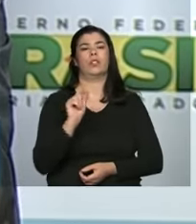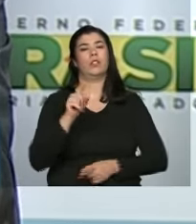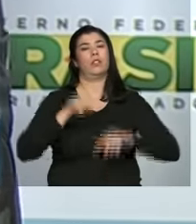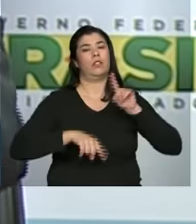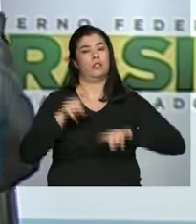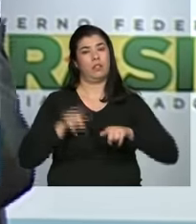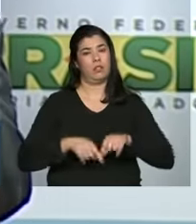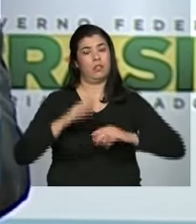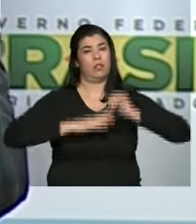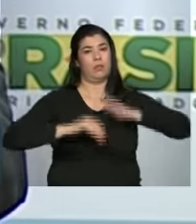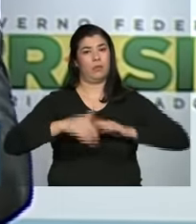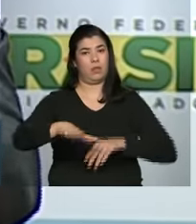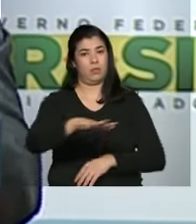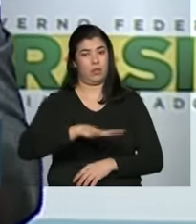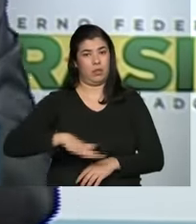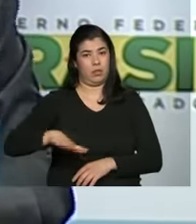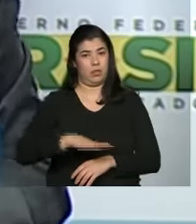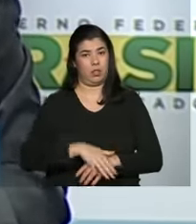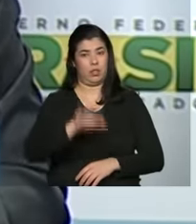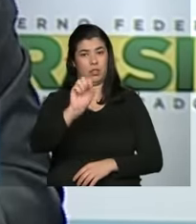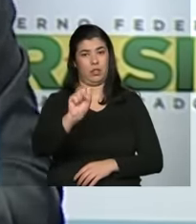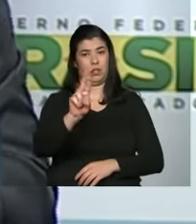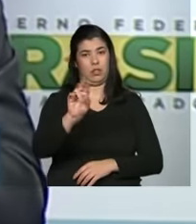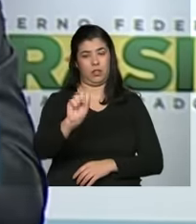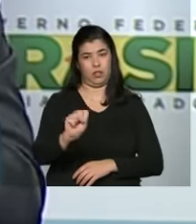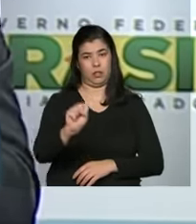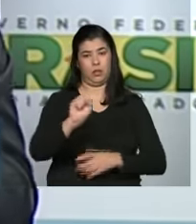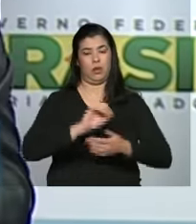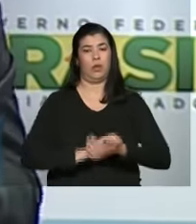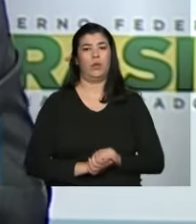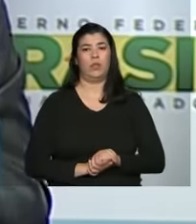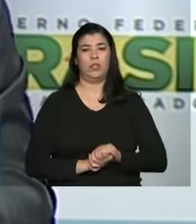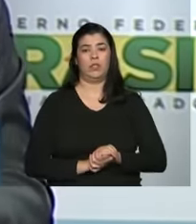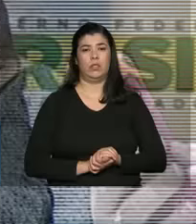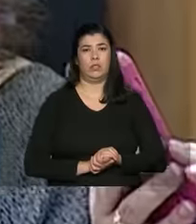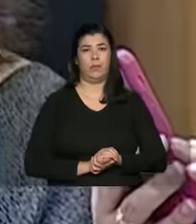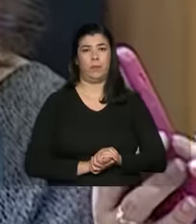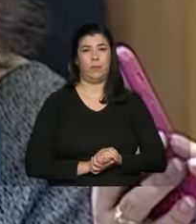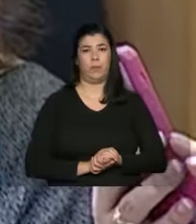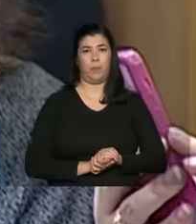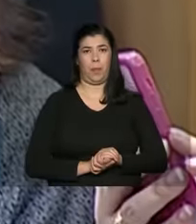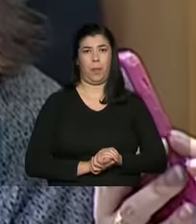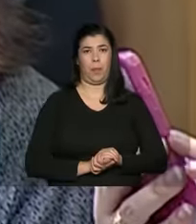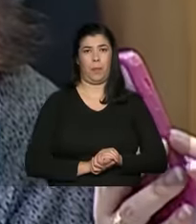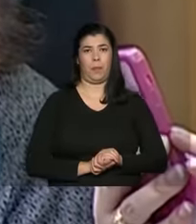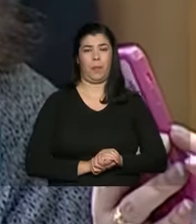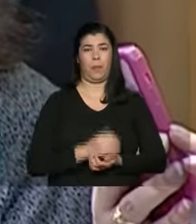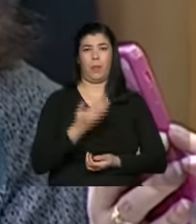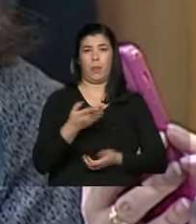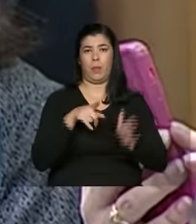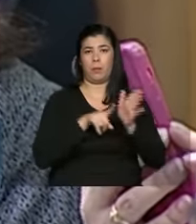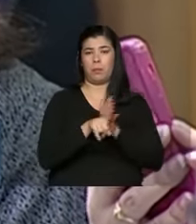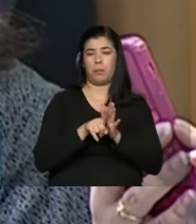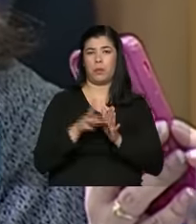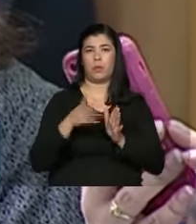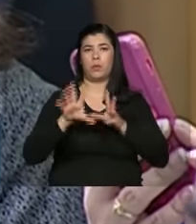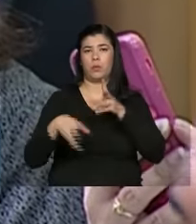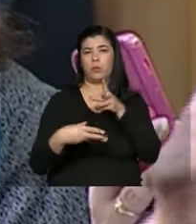praticados no âmbito do Sistema Único de Saúde só só Ministro complementando aqui isso não pode